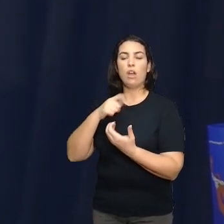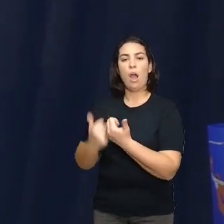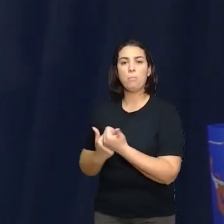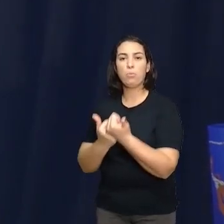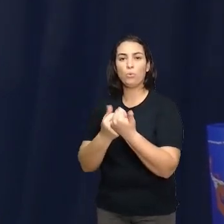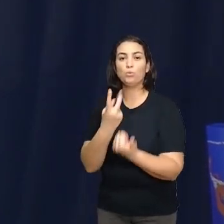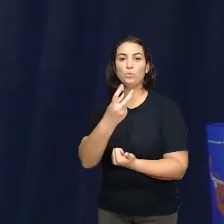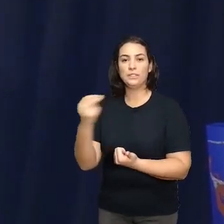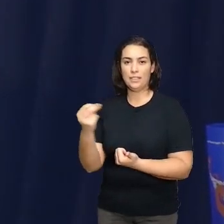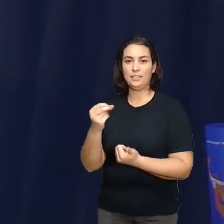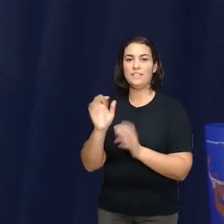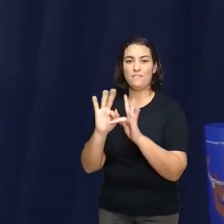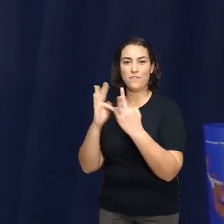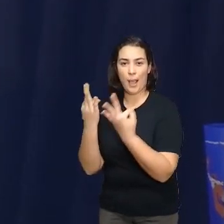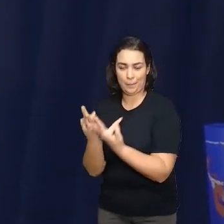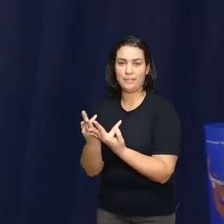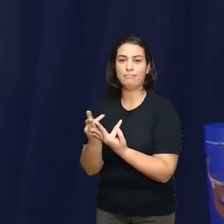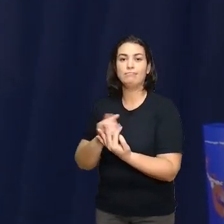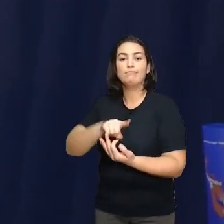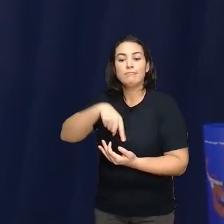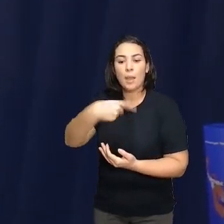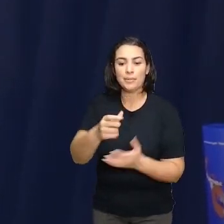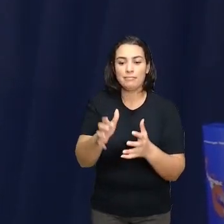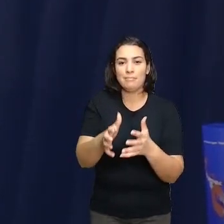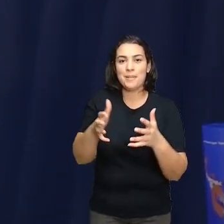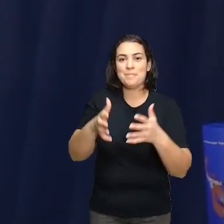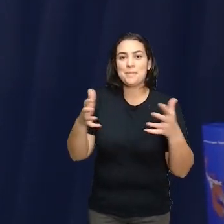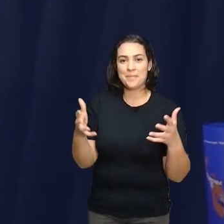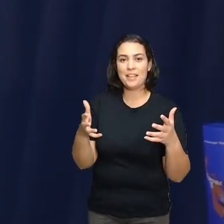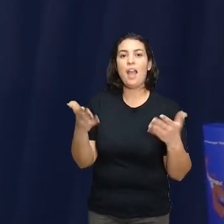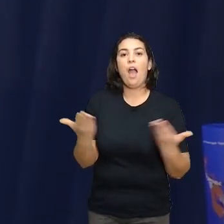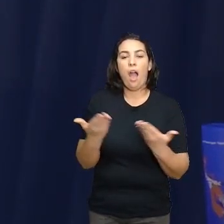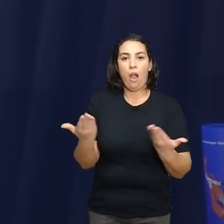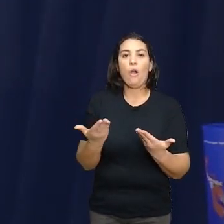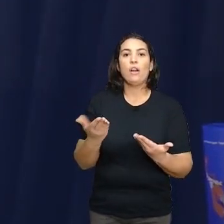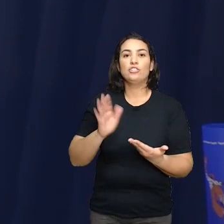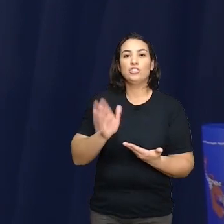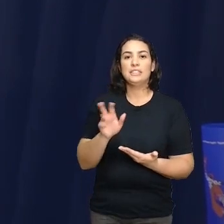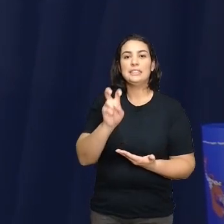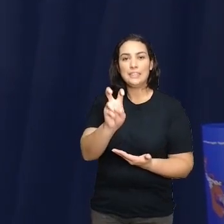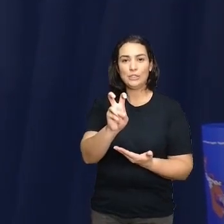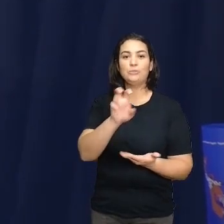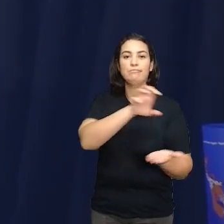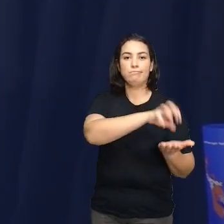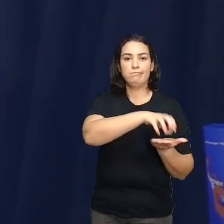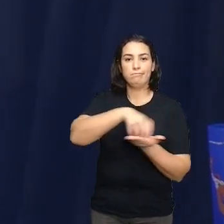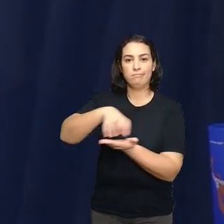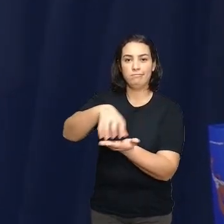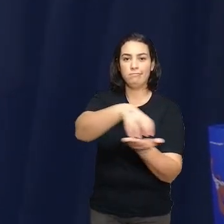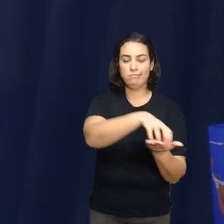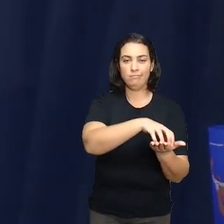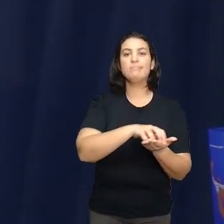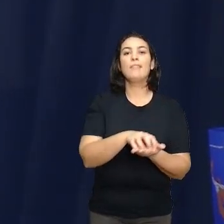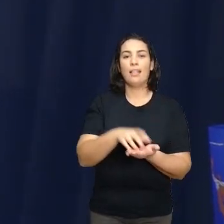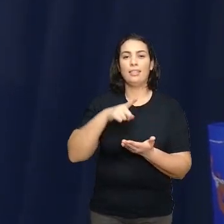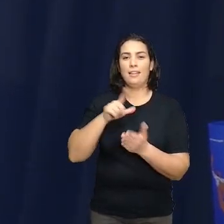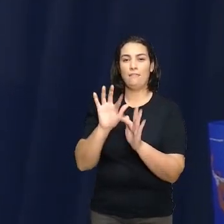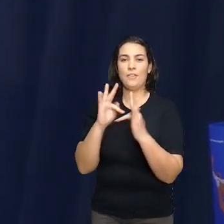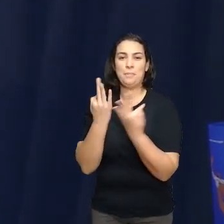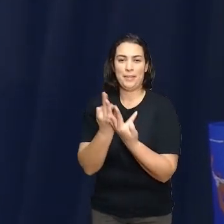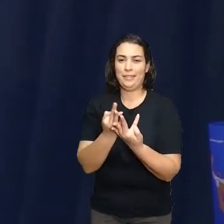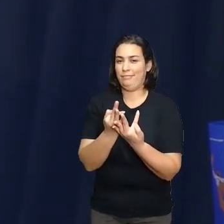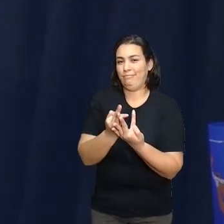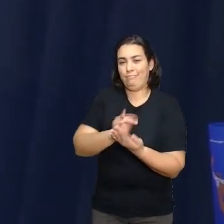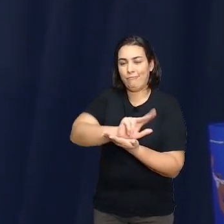aí a gente expandiu para depois, no final, a gente chegando a 5 unidades, mais de 1.300 famílias. Mas, a partir da nossa experiência, o que a gente